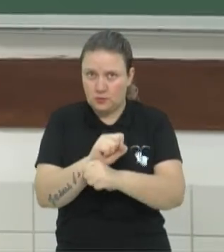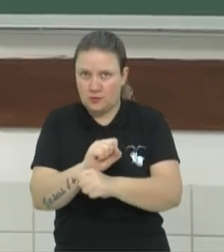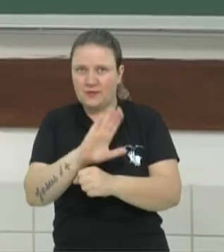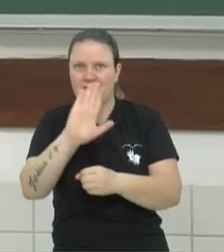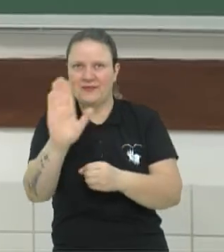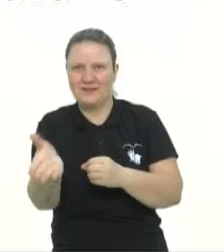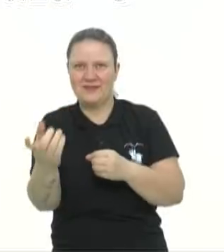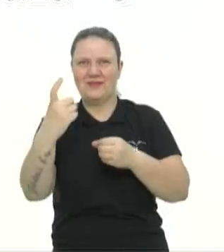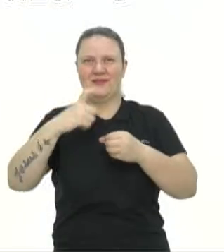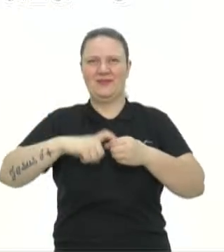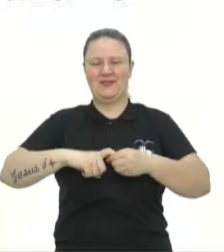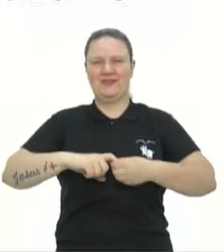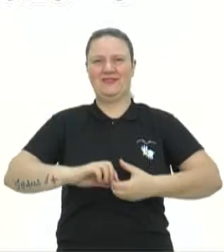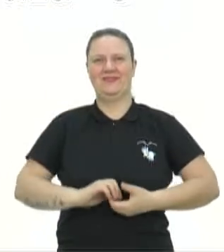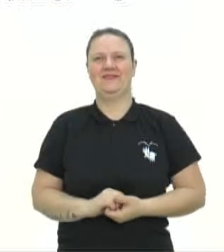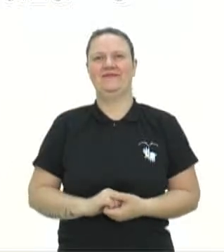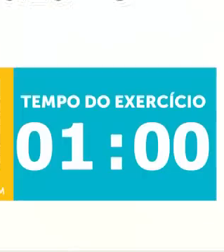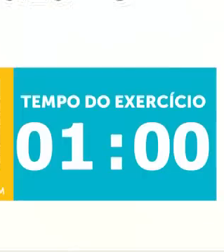com vocês.